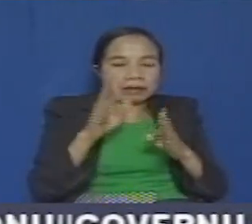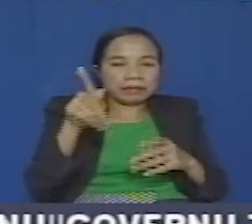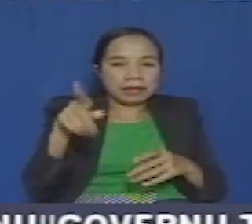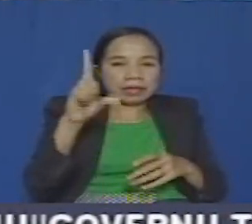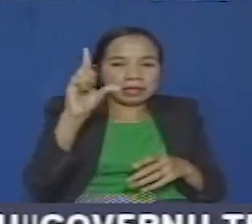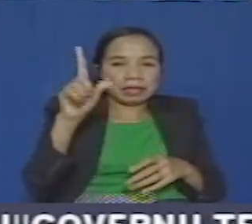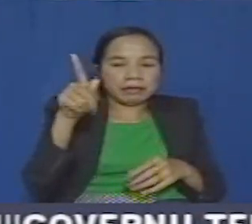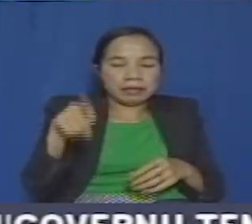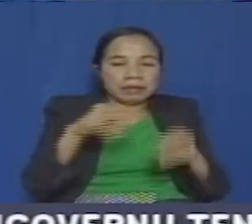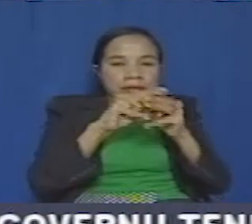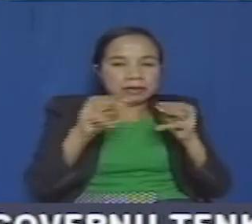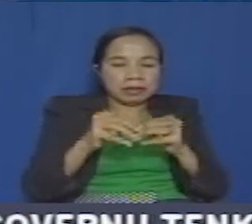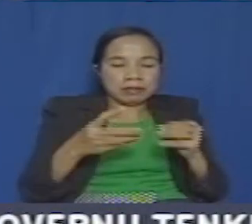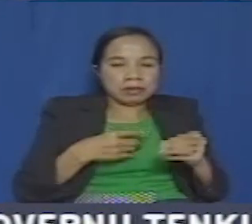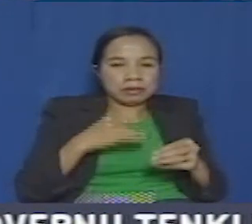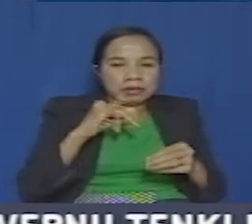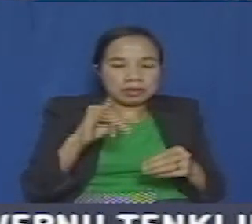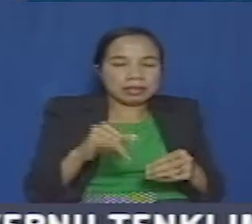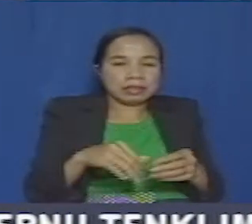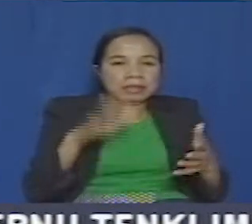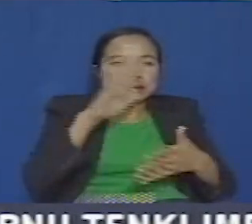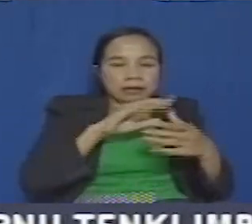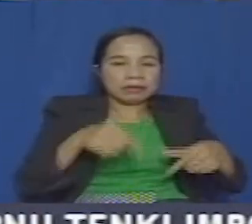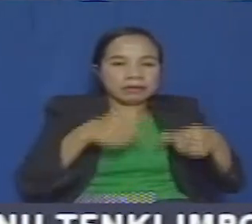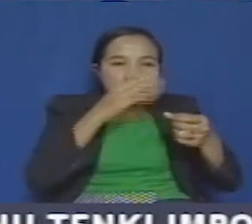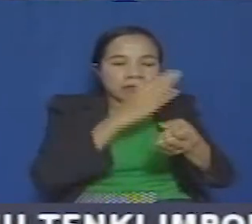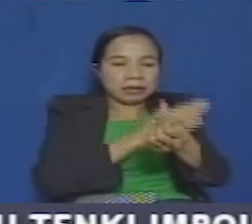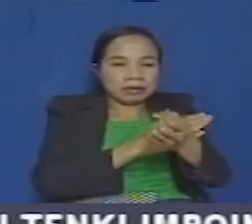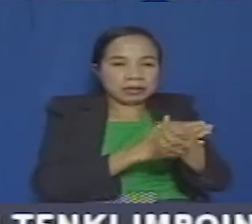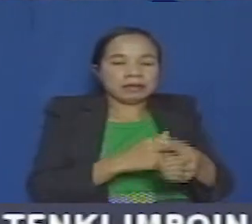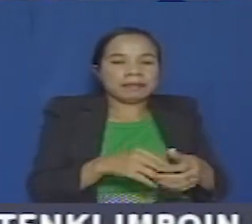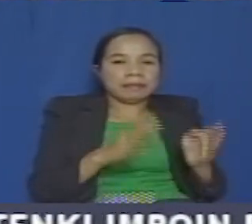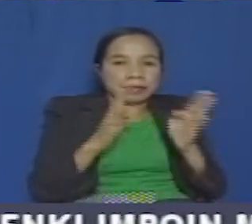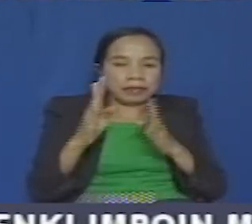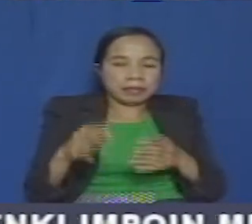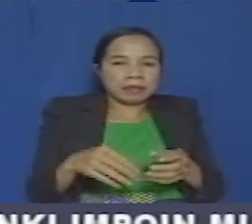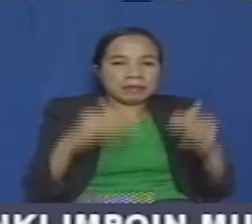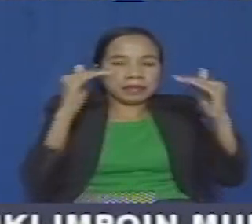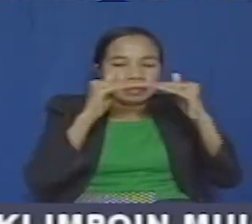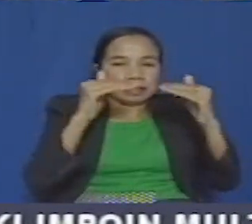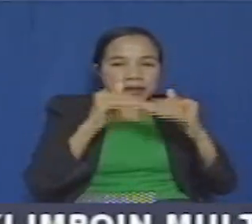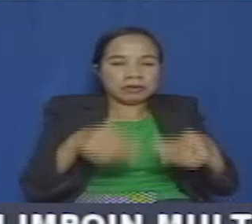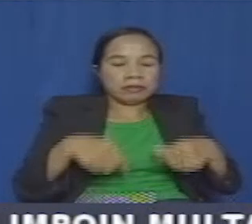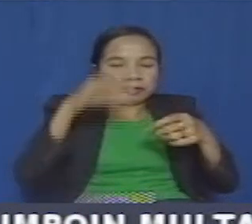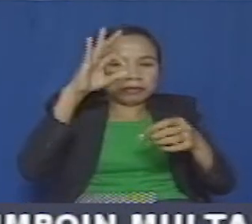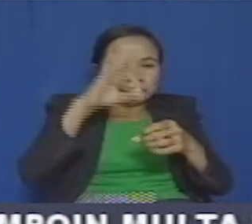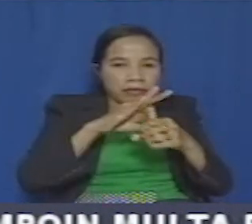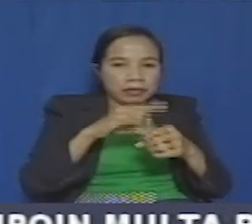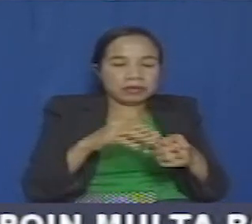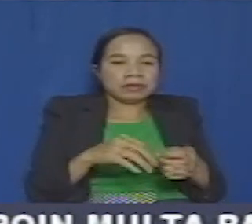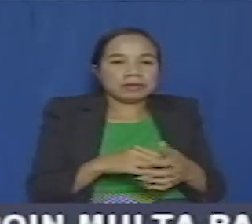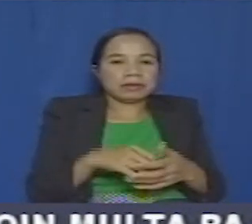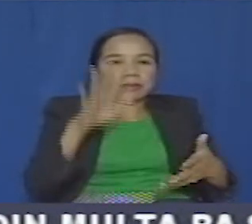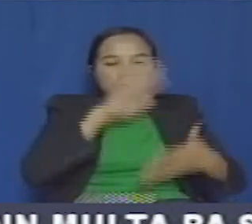PLP, município Dili, Mário Freitas, cerimônia posse ato prepara para o Congresso, onde garante votos e a festa